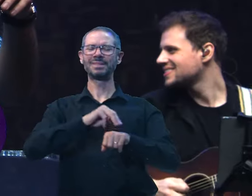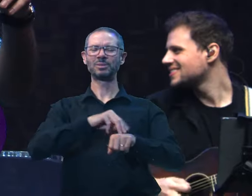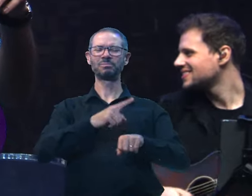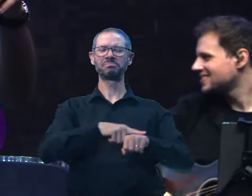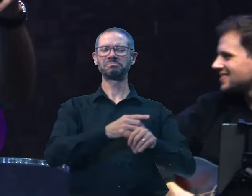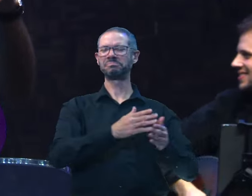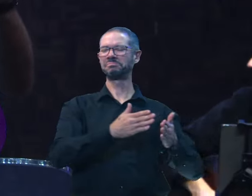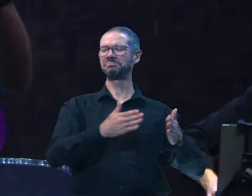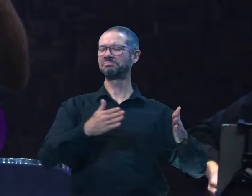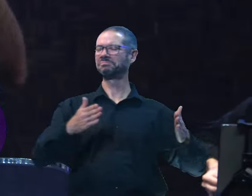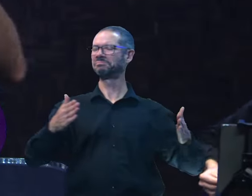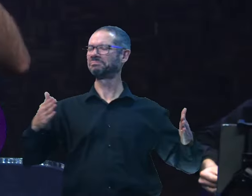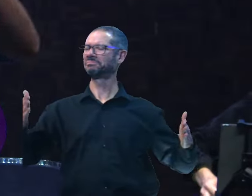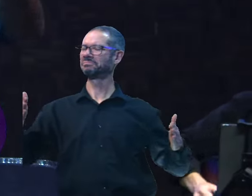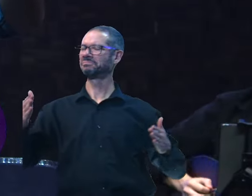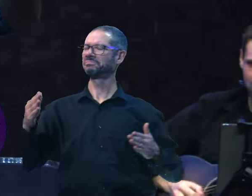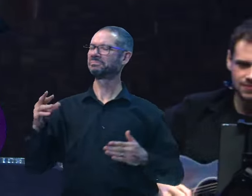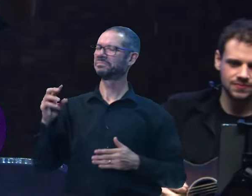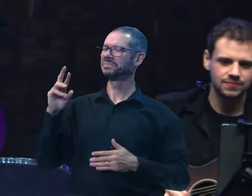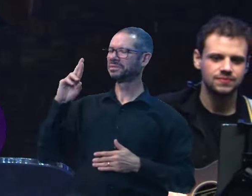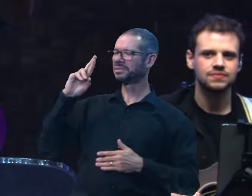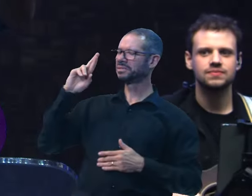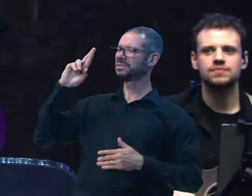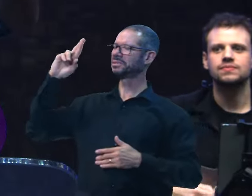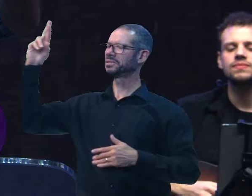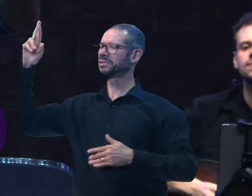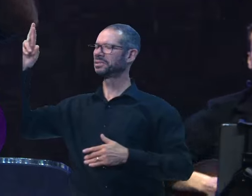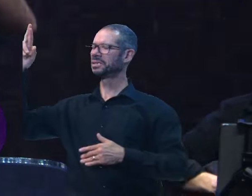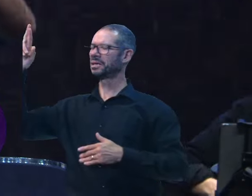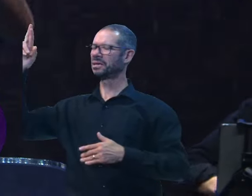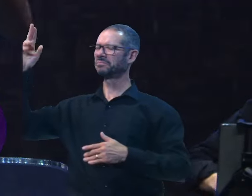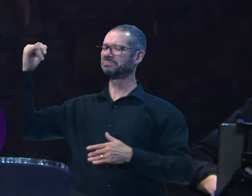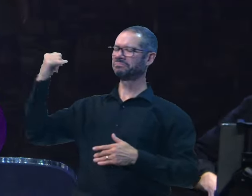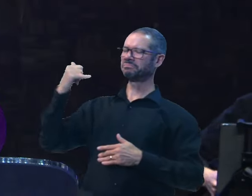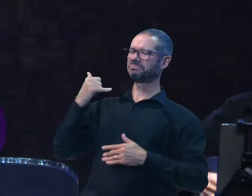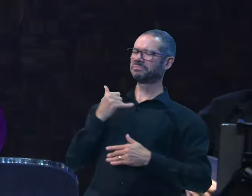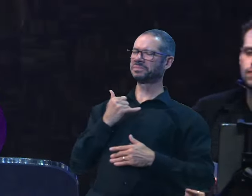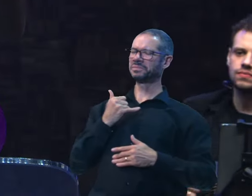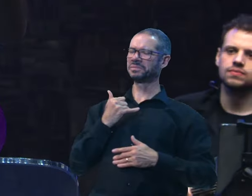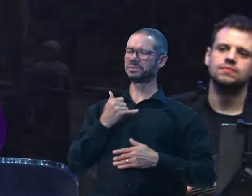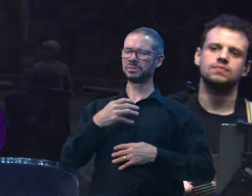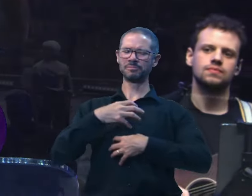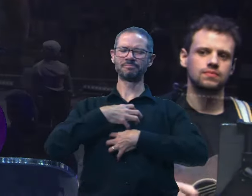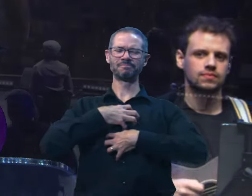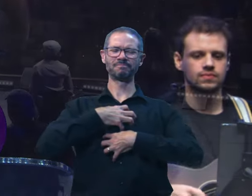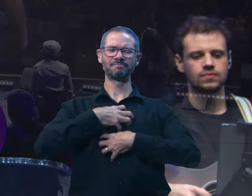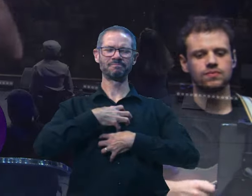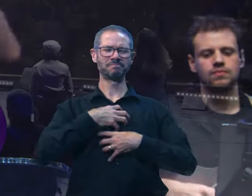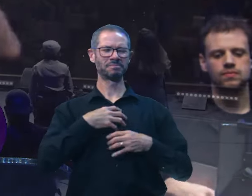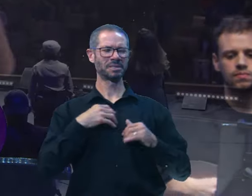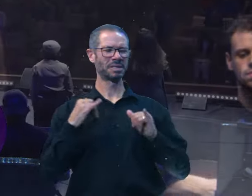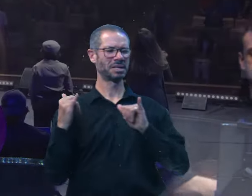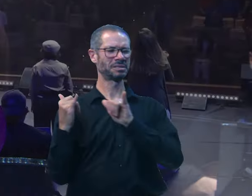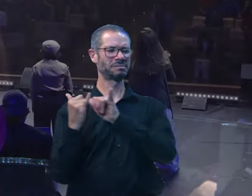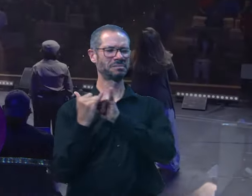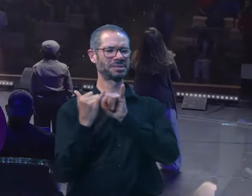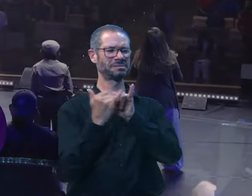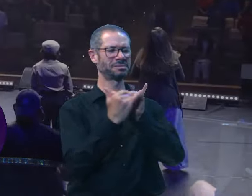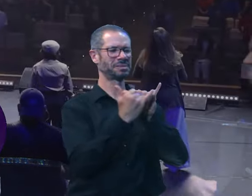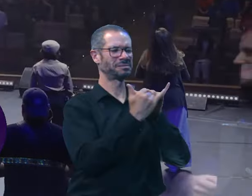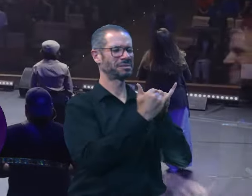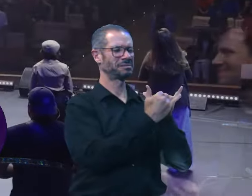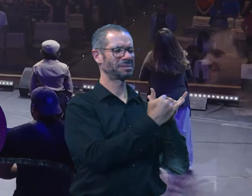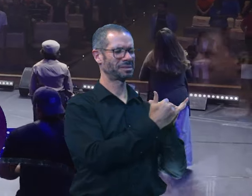Pai. Deus, que mensagens sejam mandadas, Jesus, com pedidos de perdão. Deus, com elos a